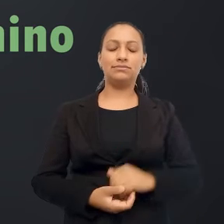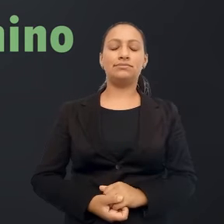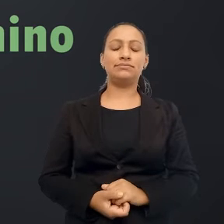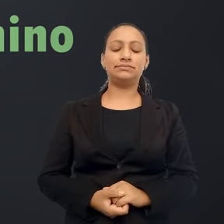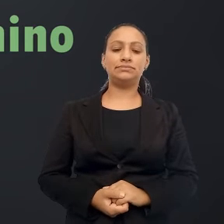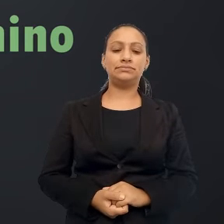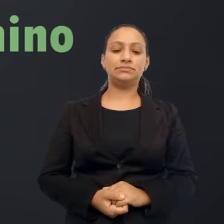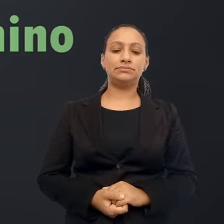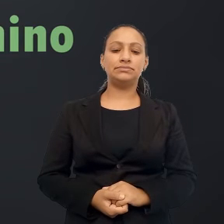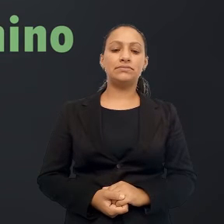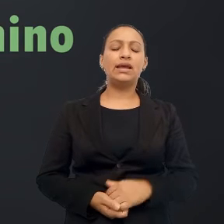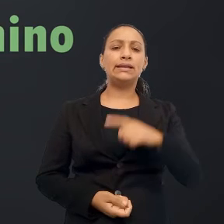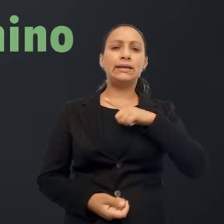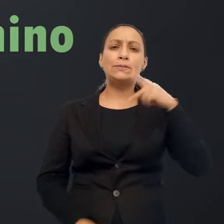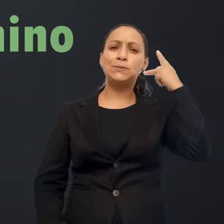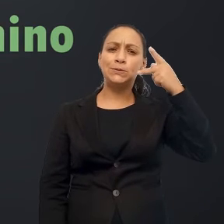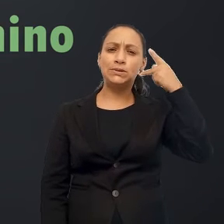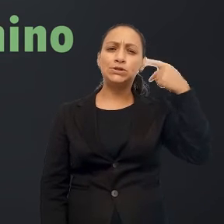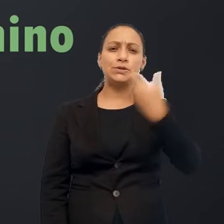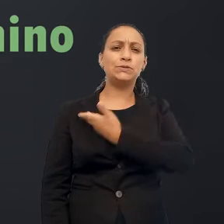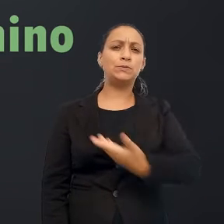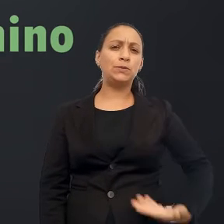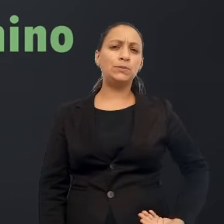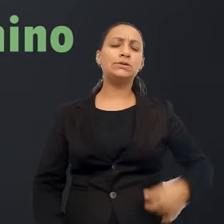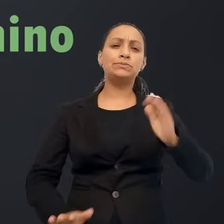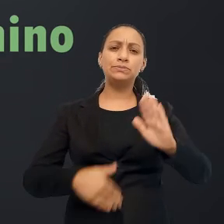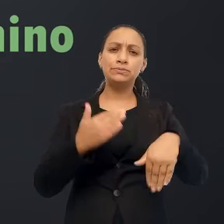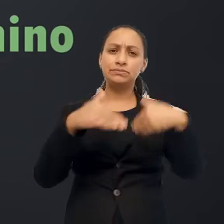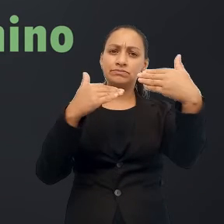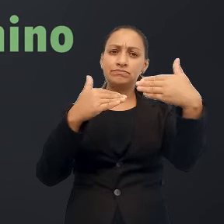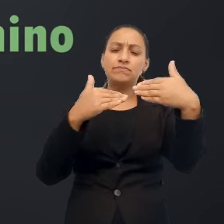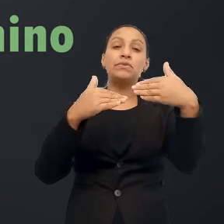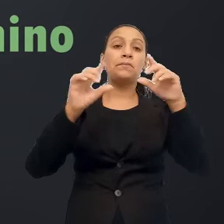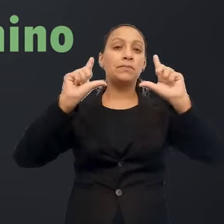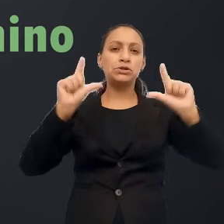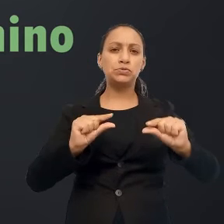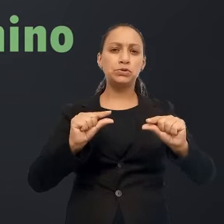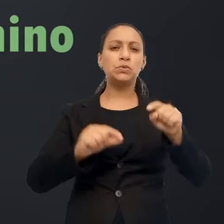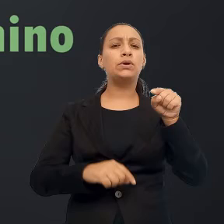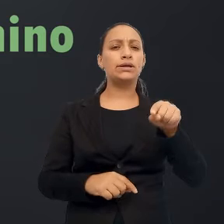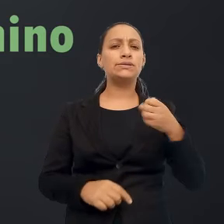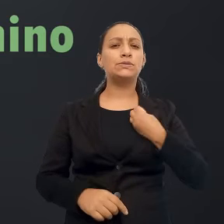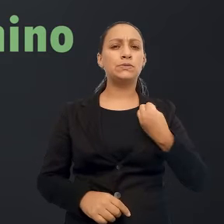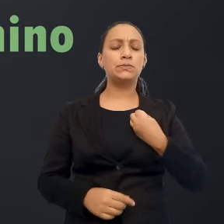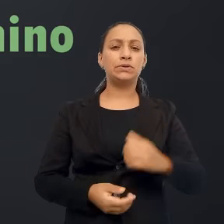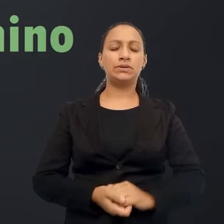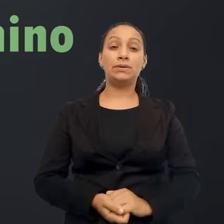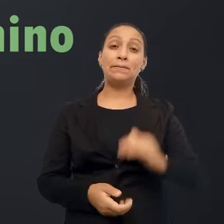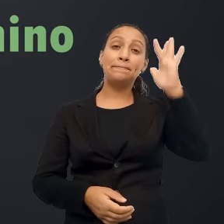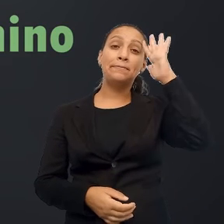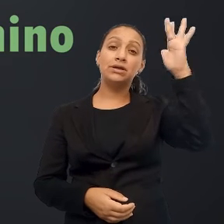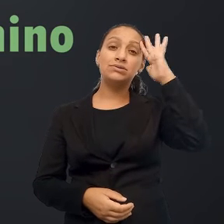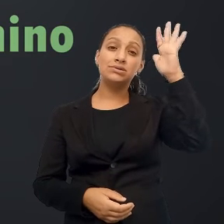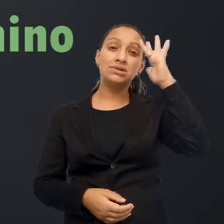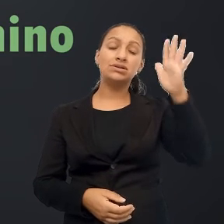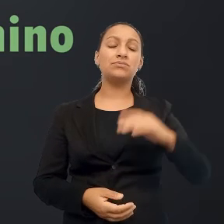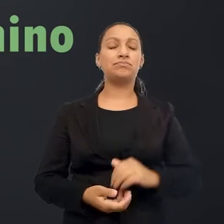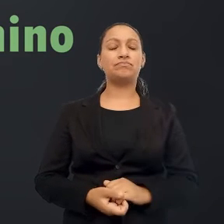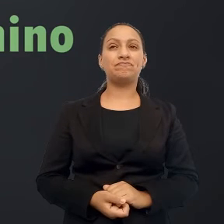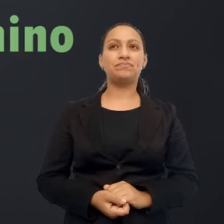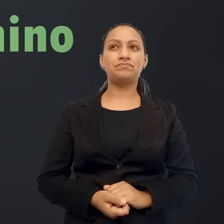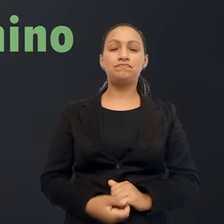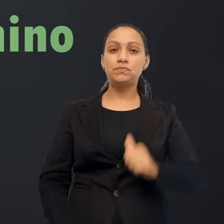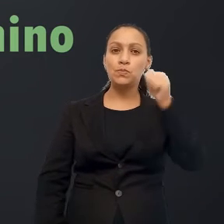políticas públicas que são desenvolvidas para reduzir isso. Vocês imaginem, assim, que